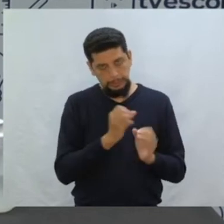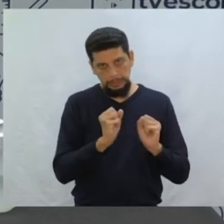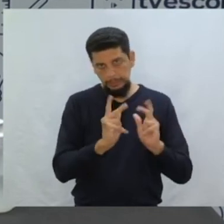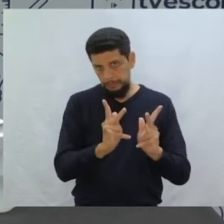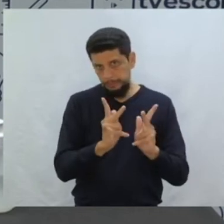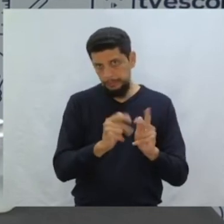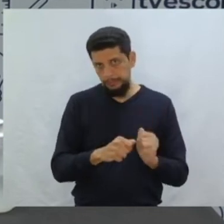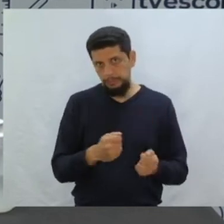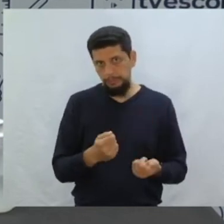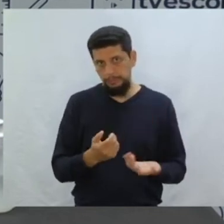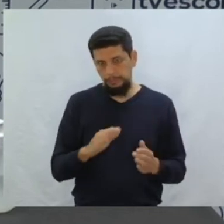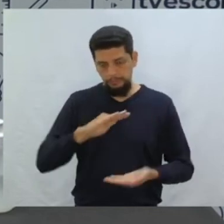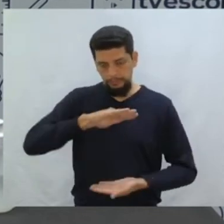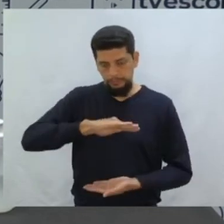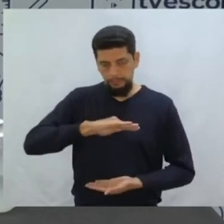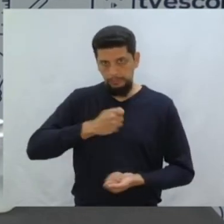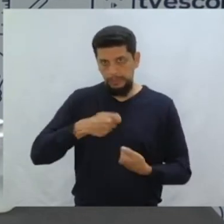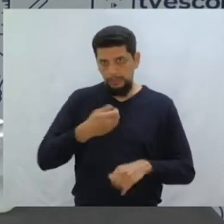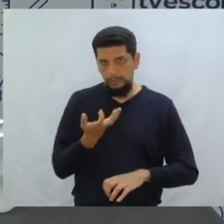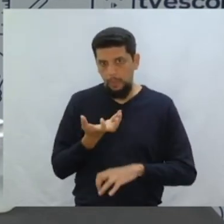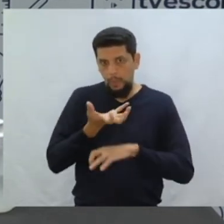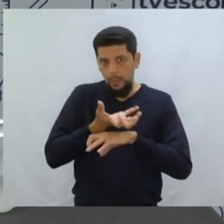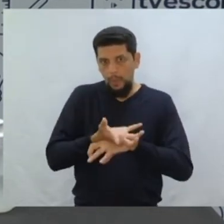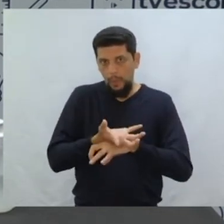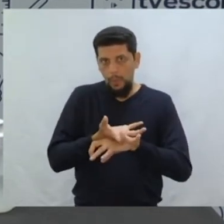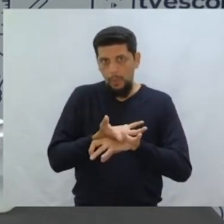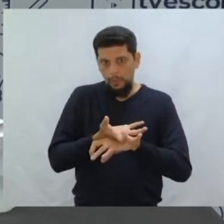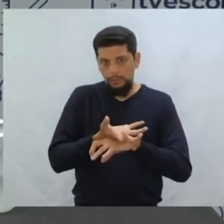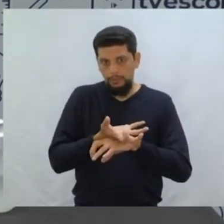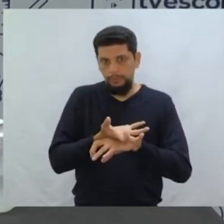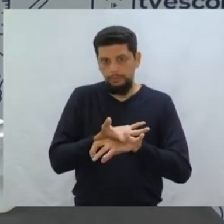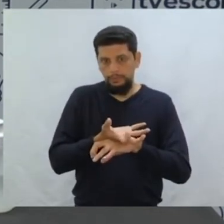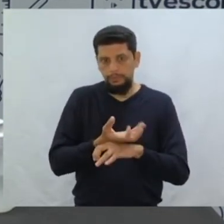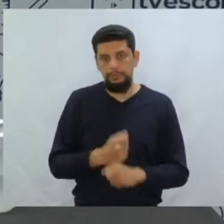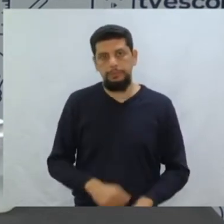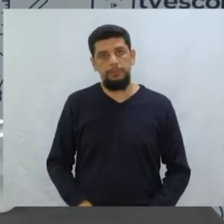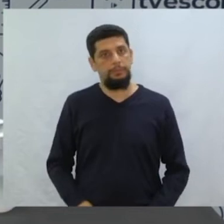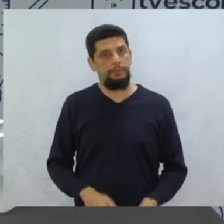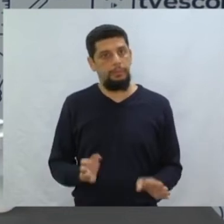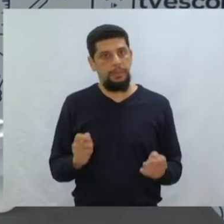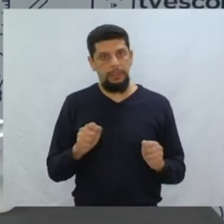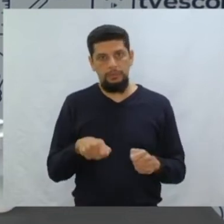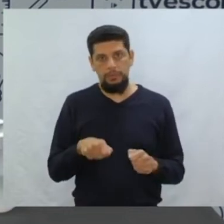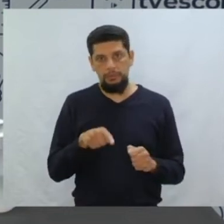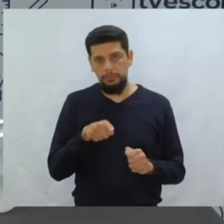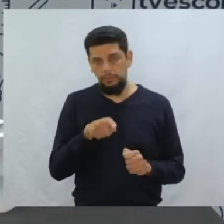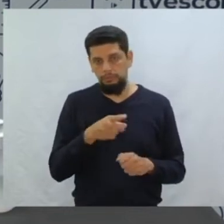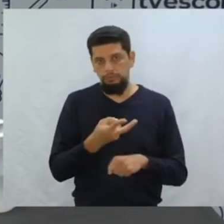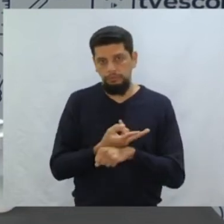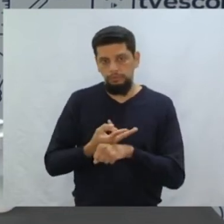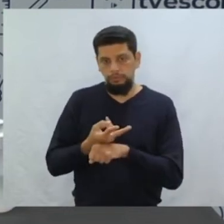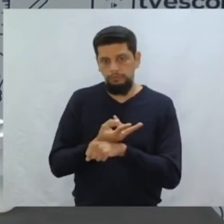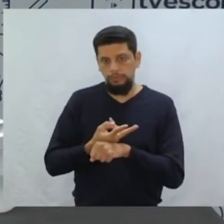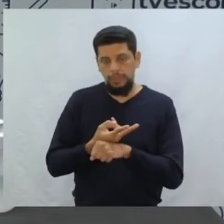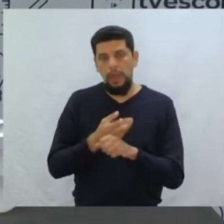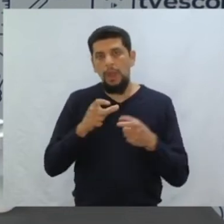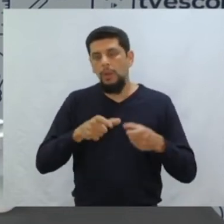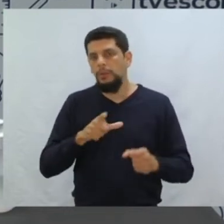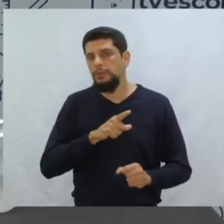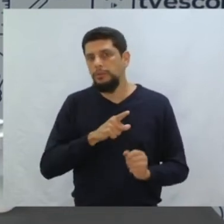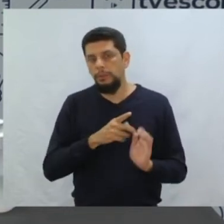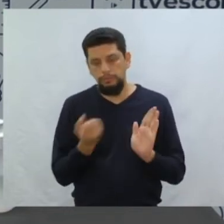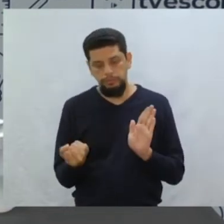colocar na sua atividade. Ela tem que estar vazia, se você puder deixar ela limpa é melhor, tá? E daí você vai